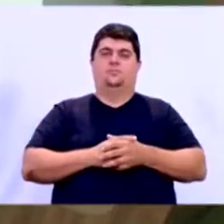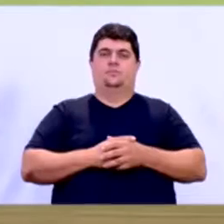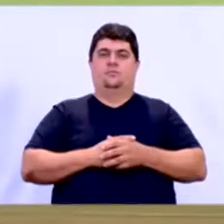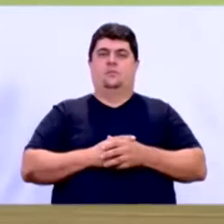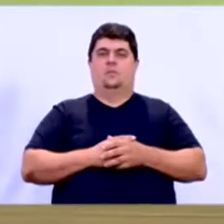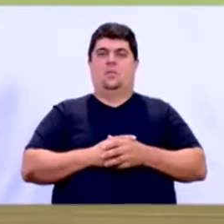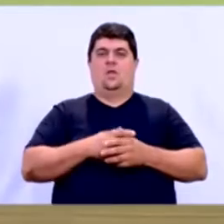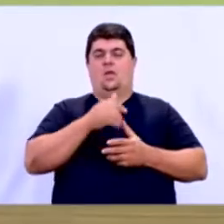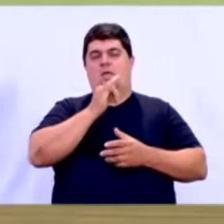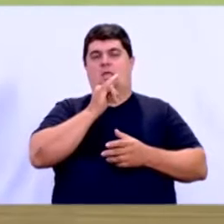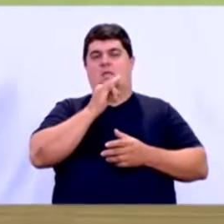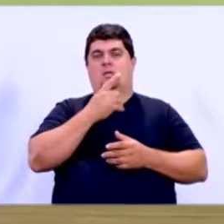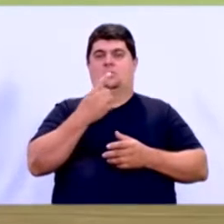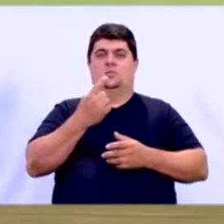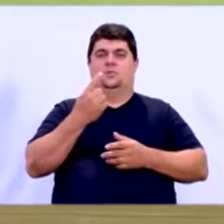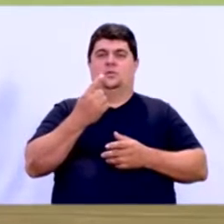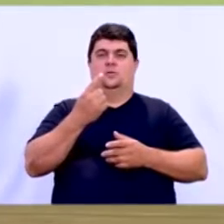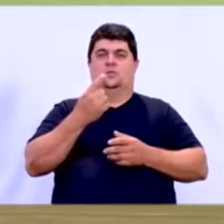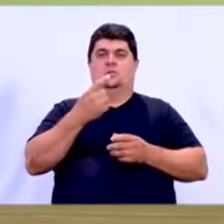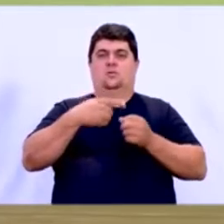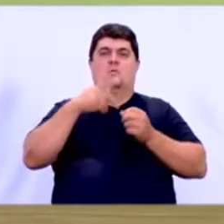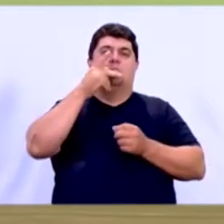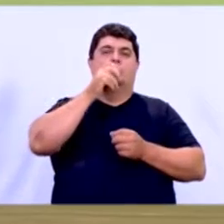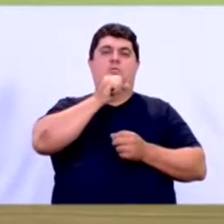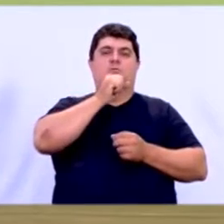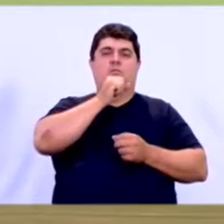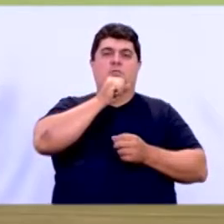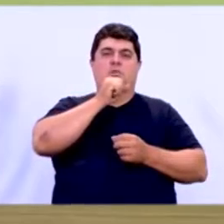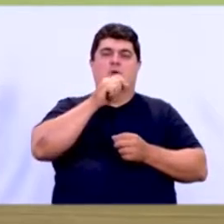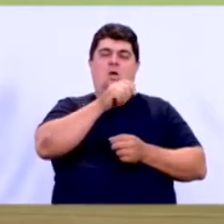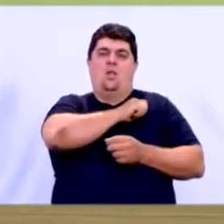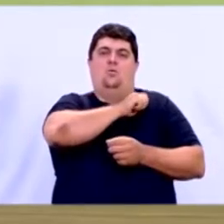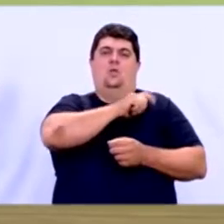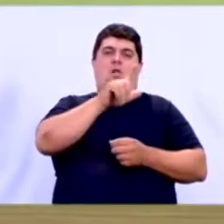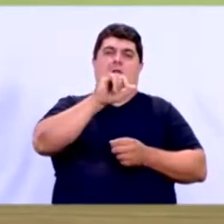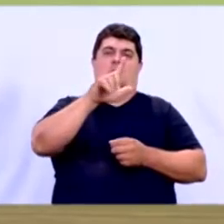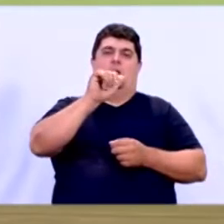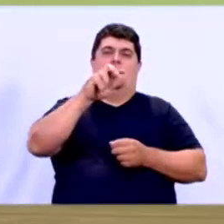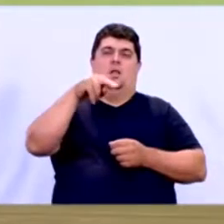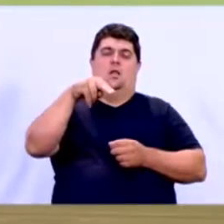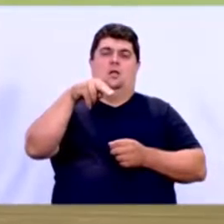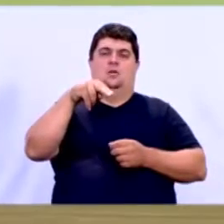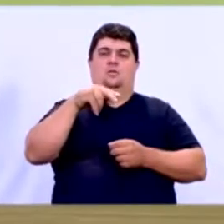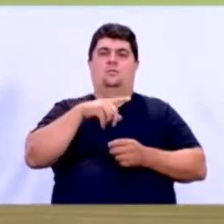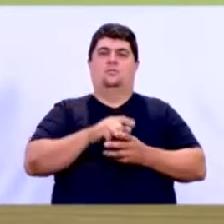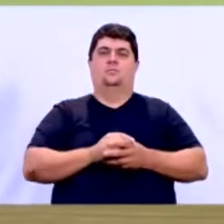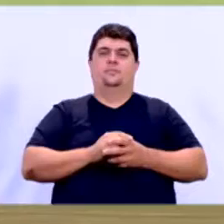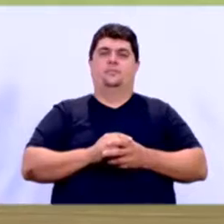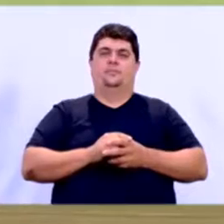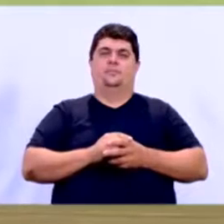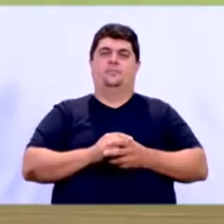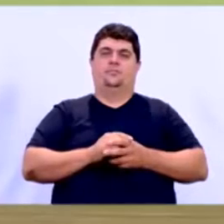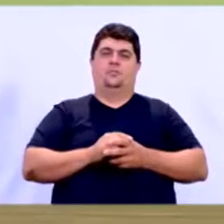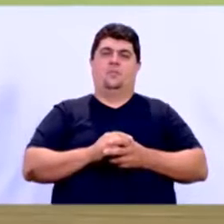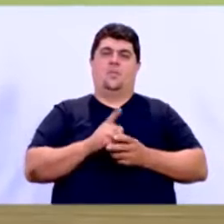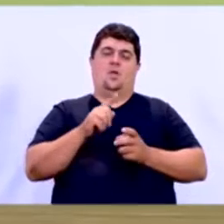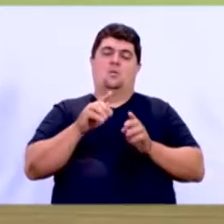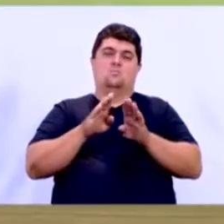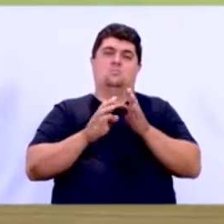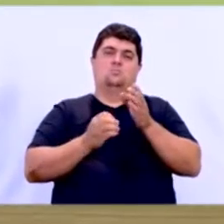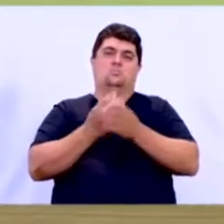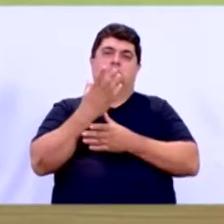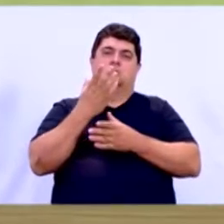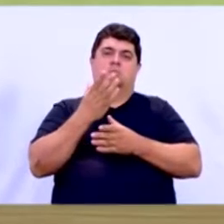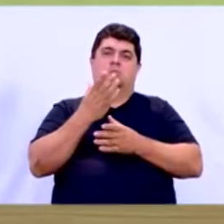por exemplo, aqui do Polo de Porto Velho, a aluna Líria nos colocou uma possibilidade de negócio